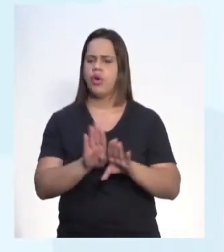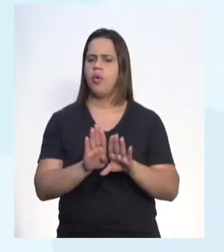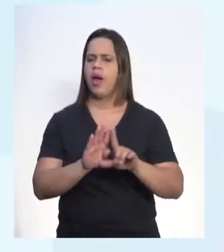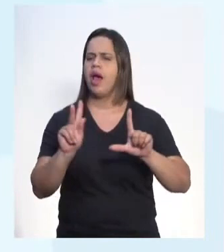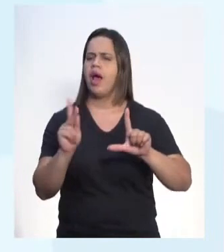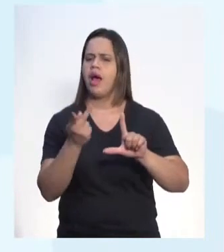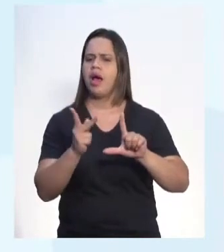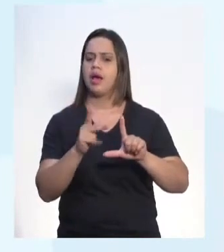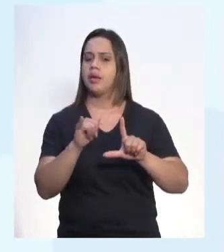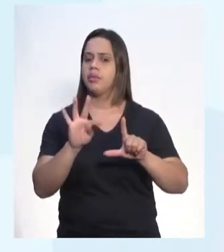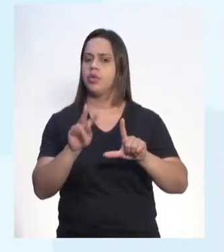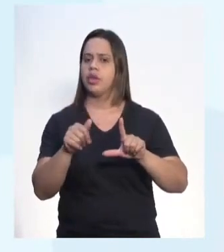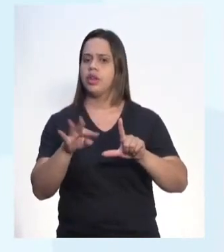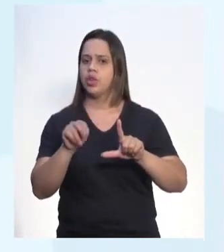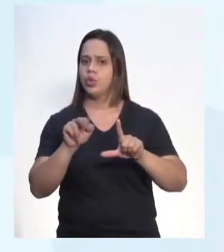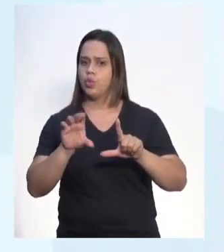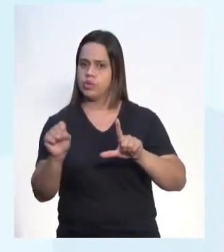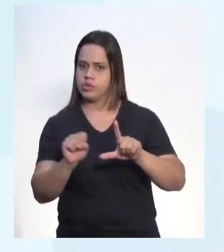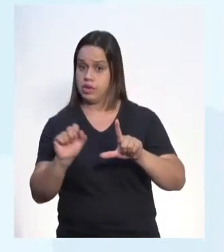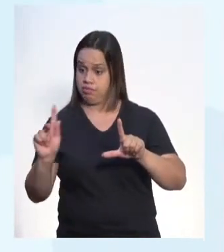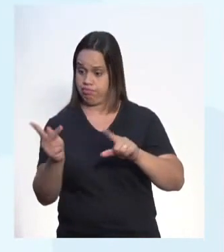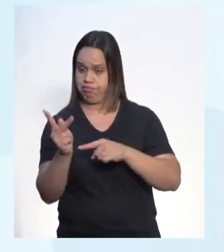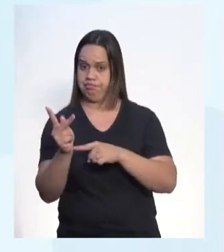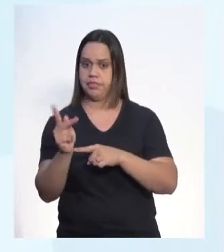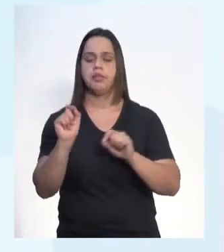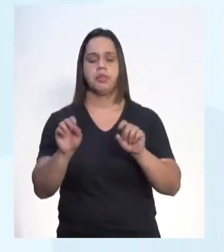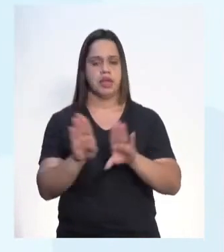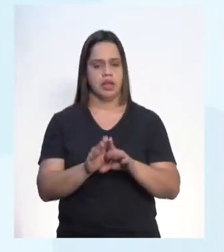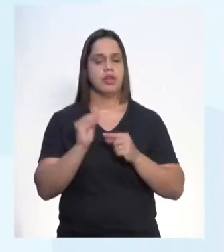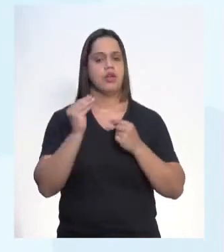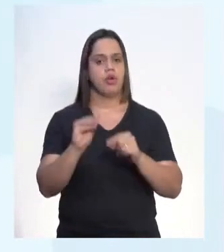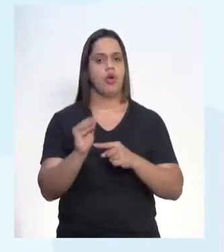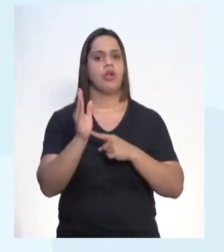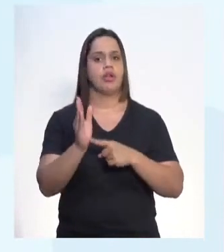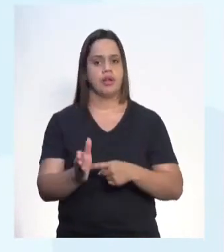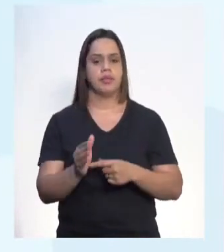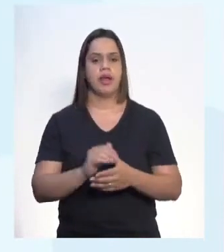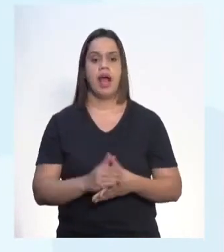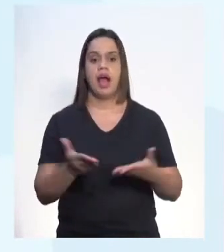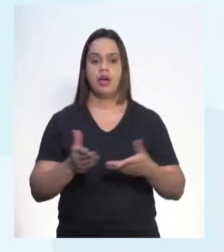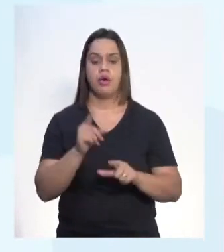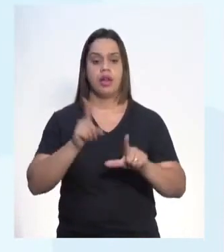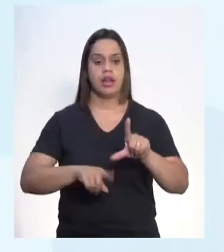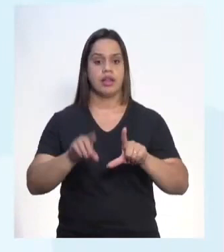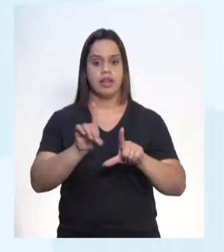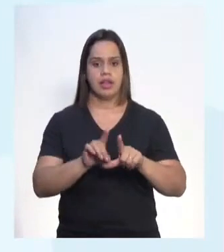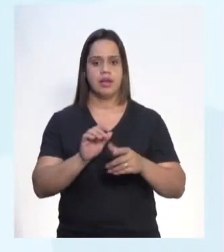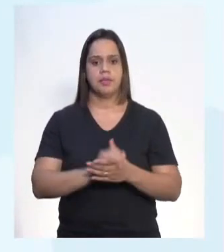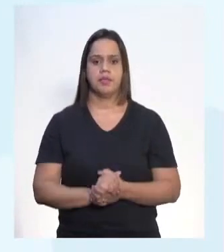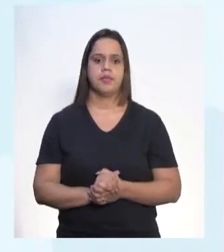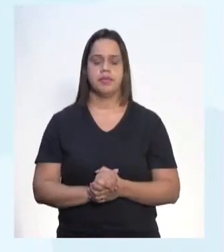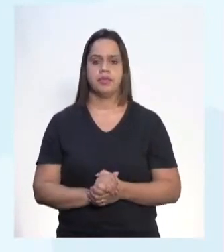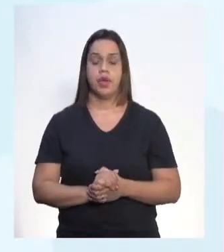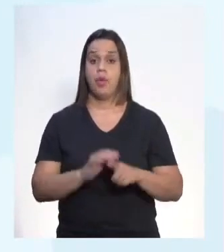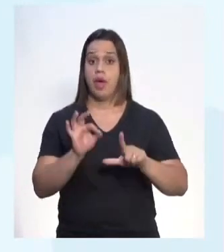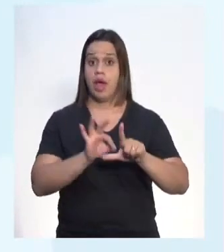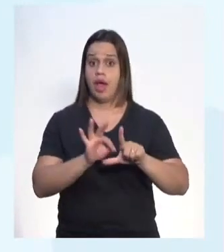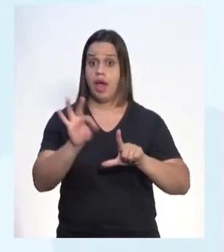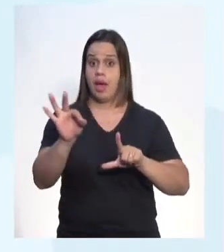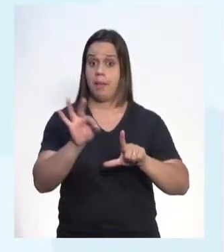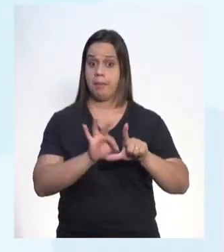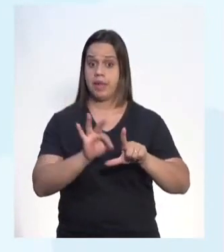hipotenusa? Também coloque o segmento. Agora, na letra D, quais as medidas